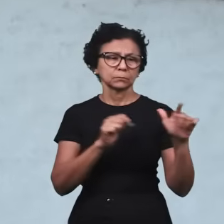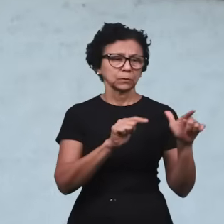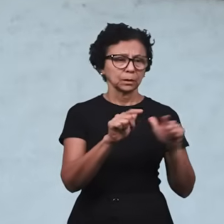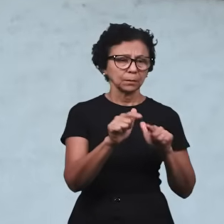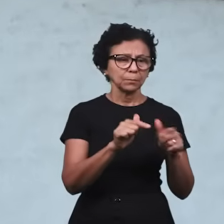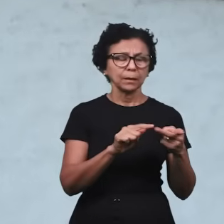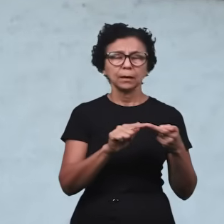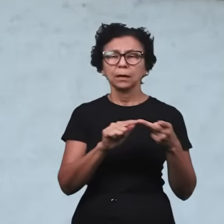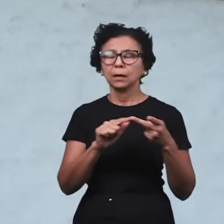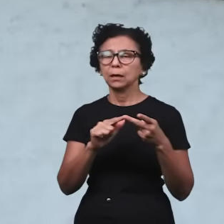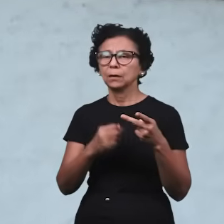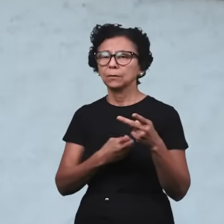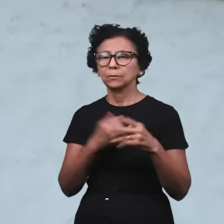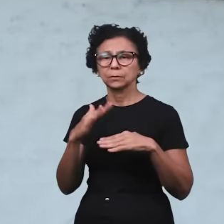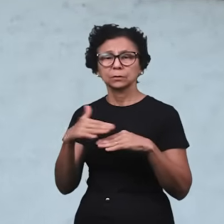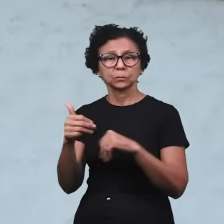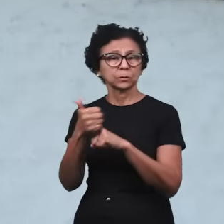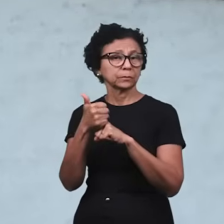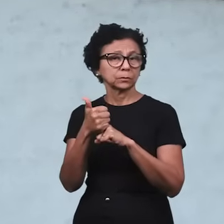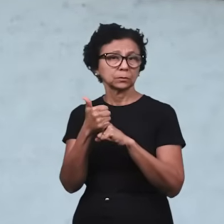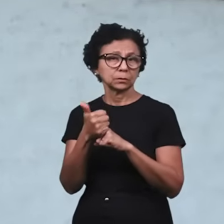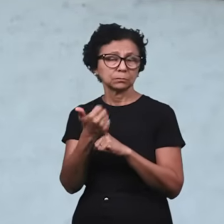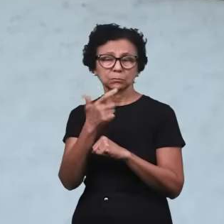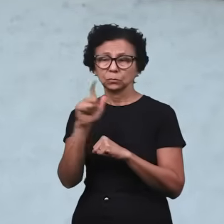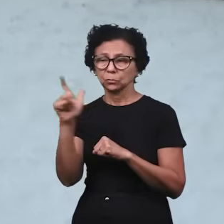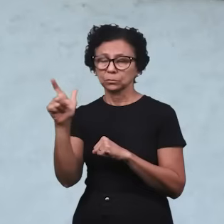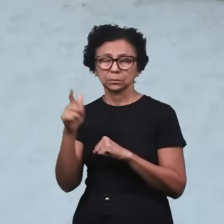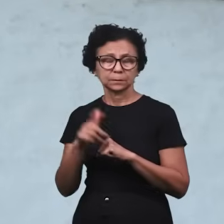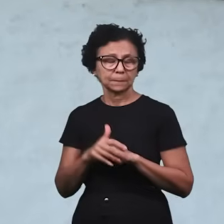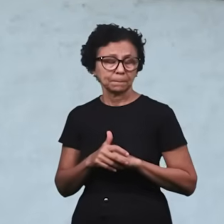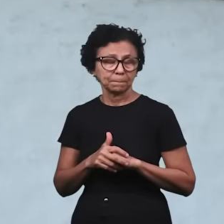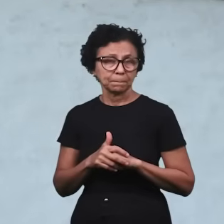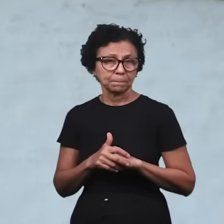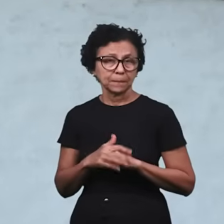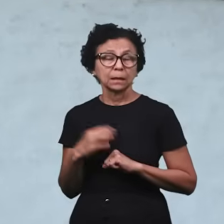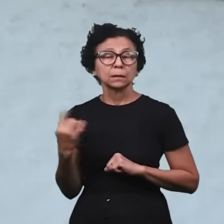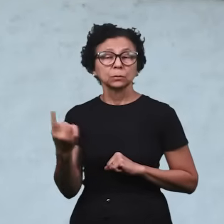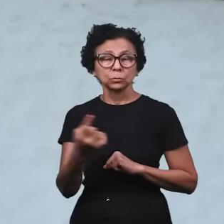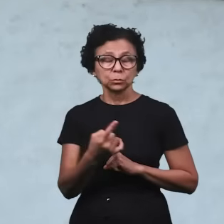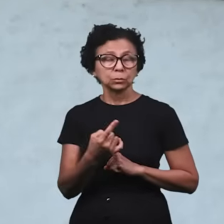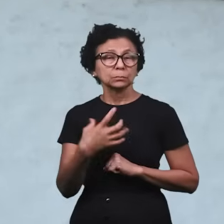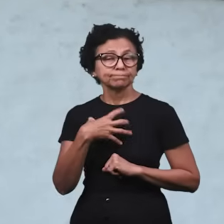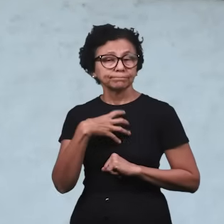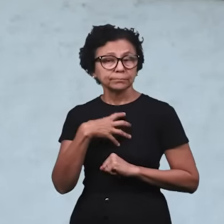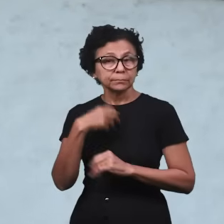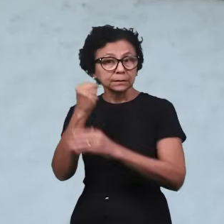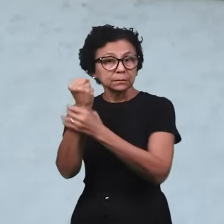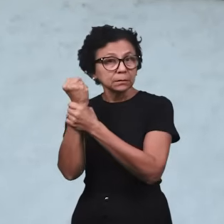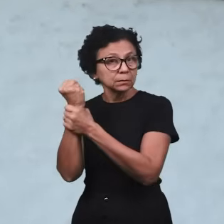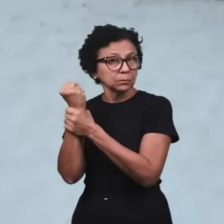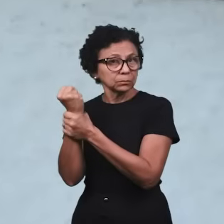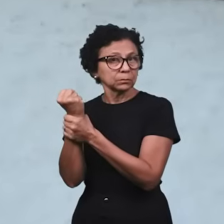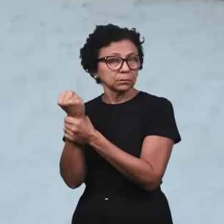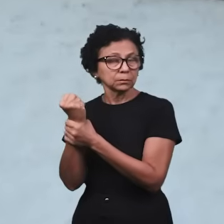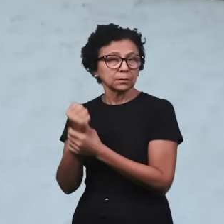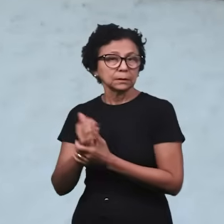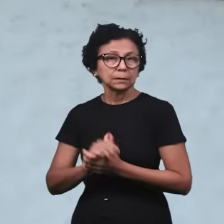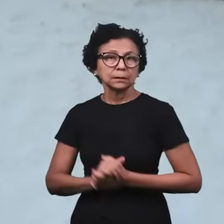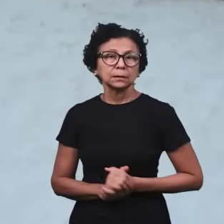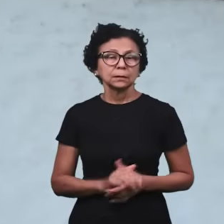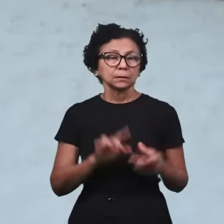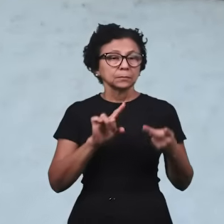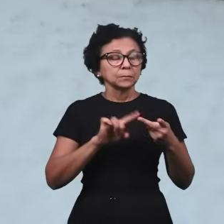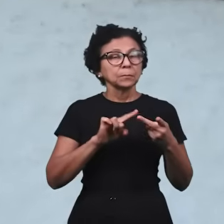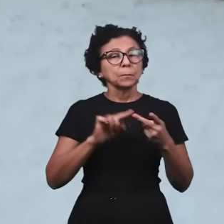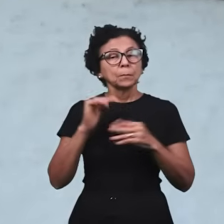no trabalho, segurança na vida profissional e entre outros. Mas todos querem segurança. E a